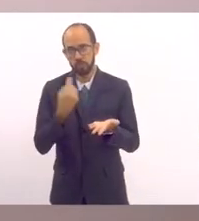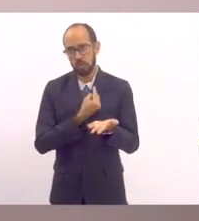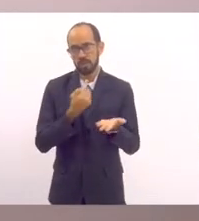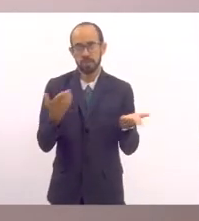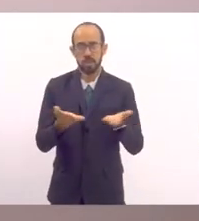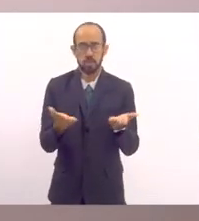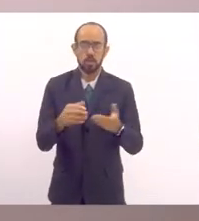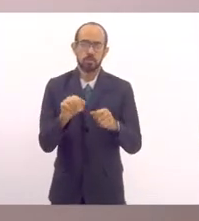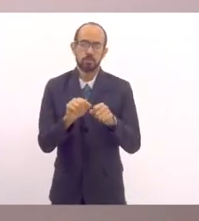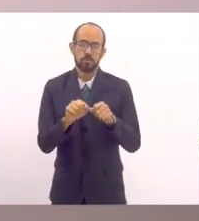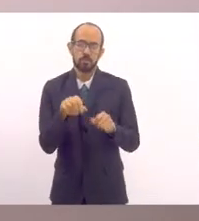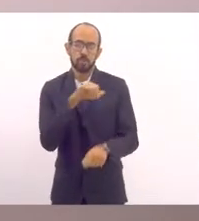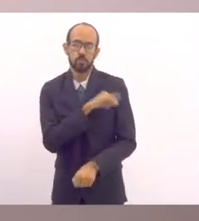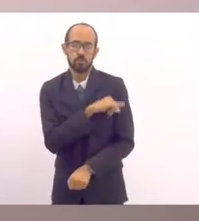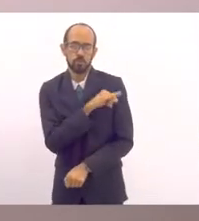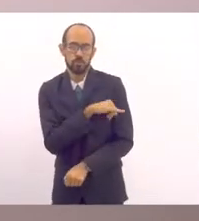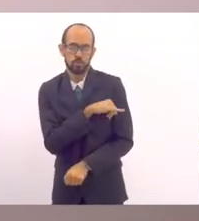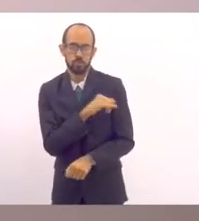essa iniciativa.